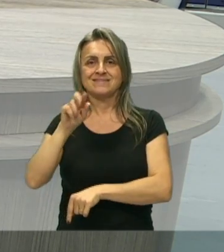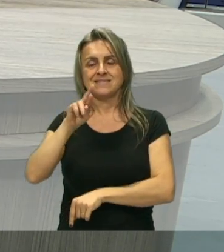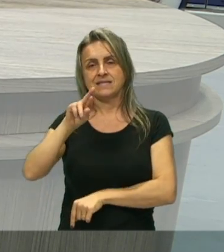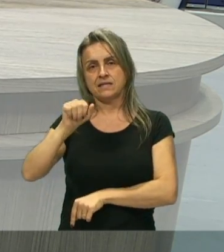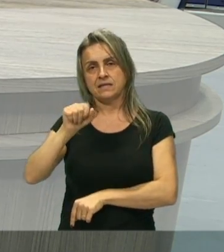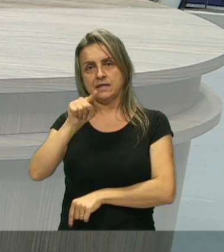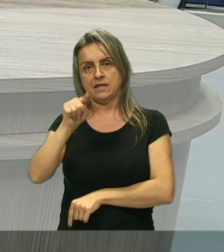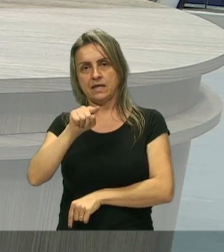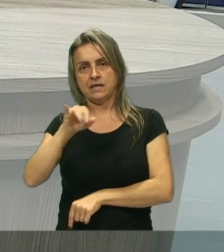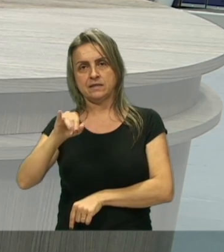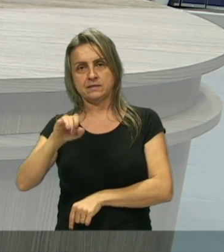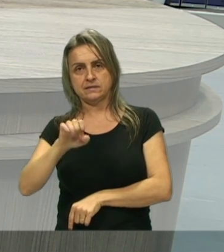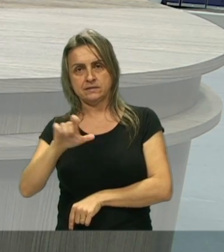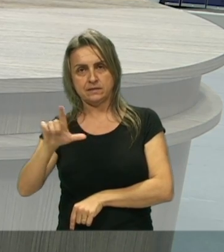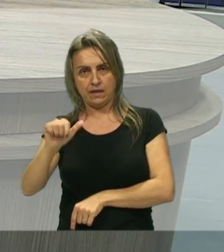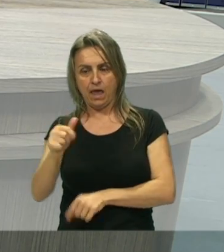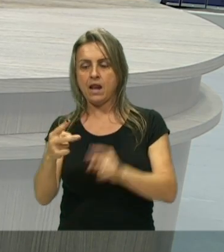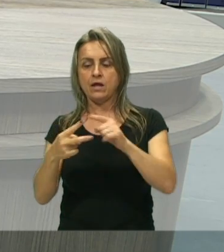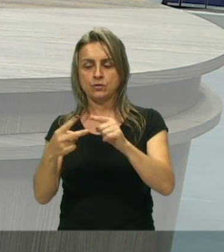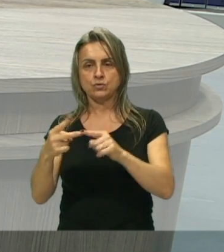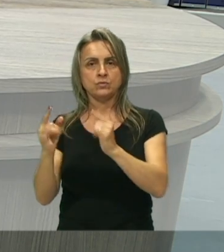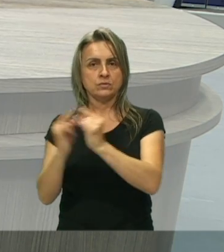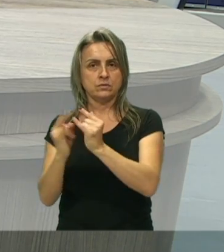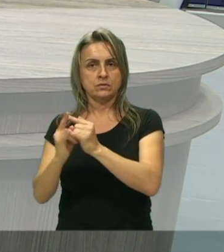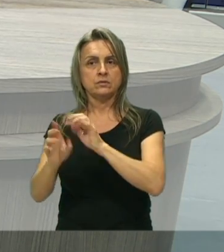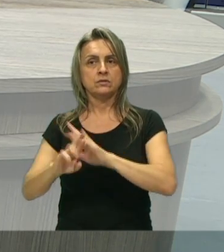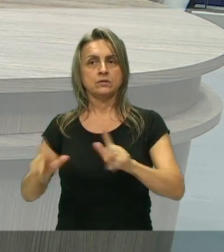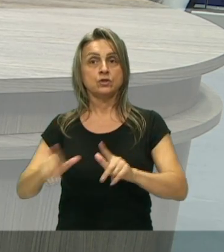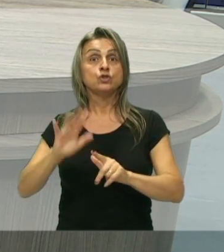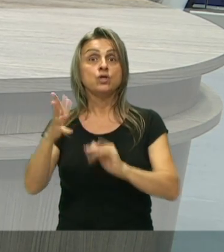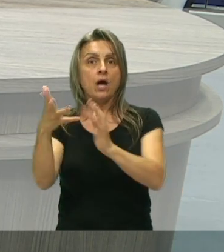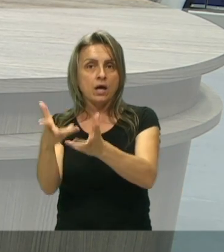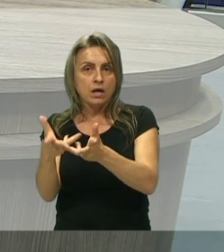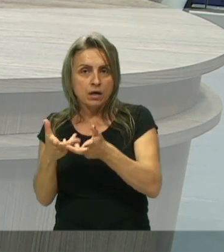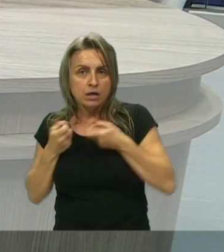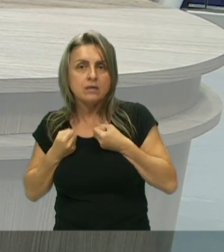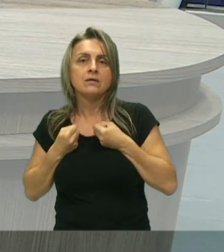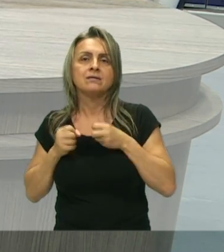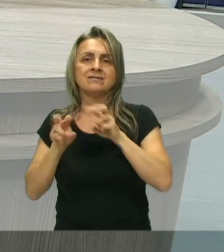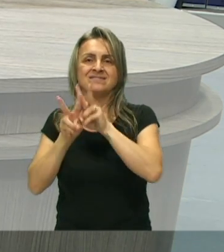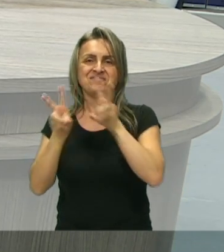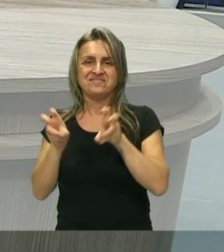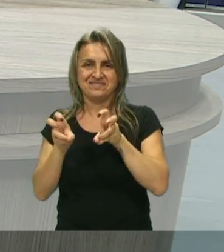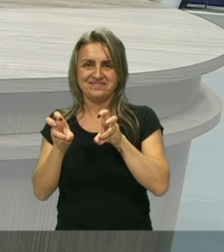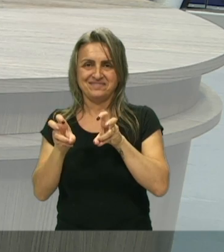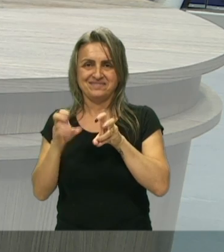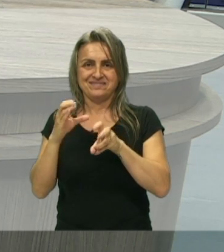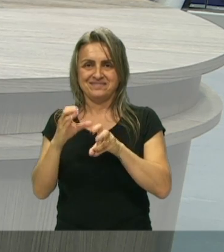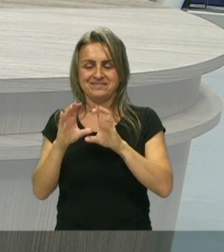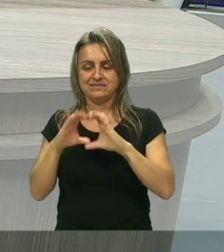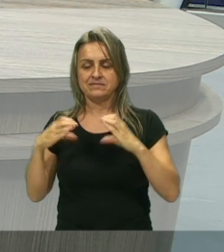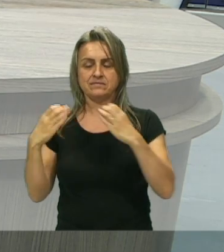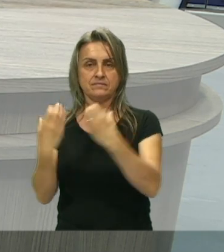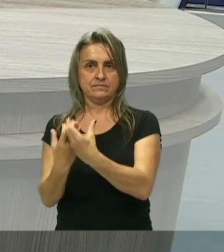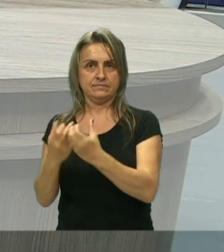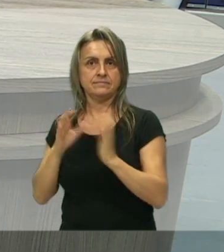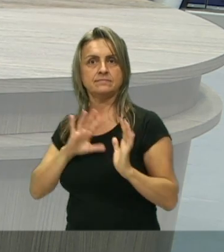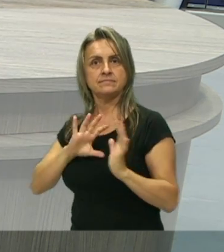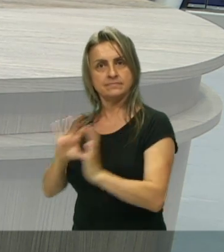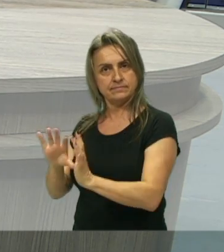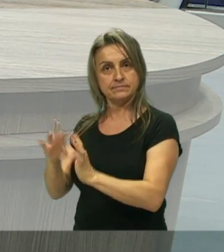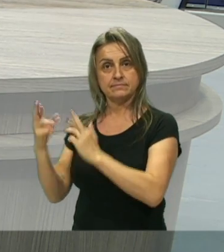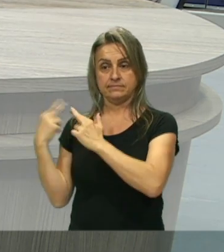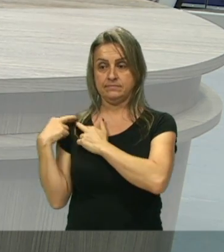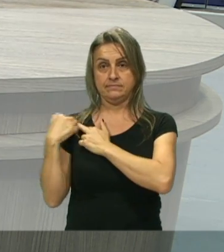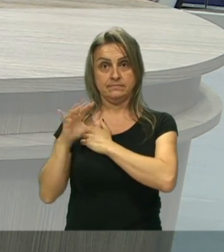duas instituições diferentes, né? Já tomou para si essa pré-conferência. Dos